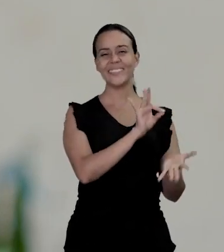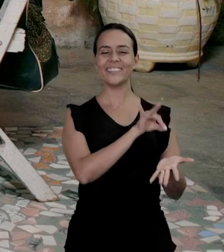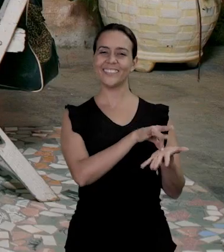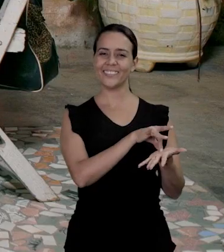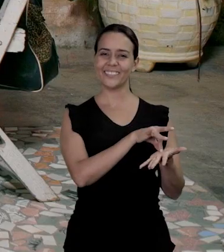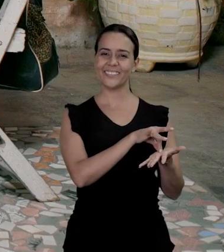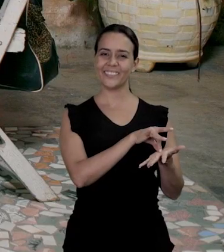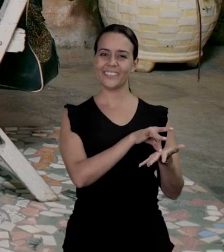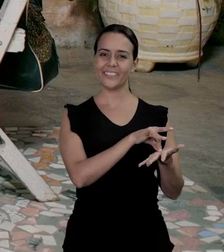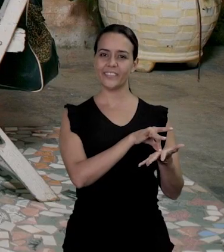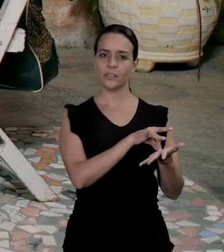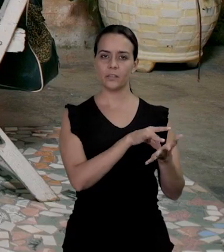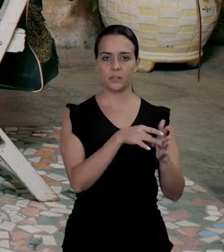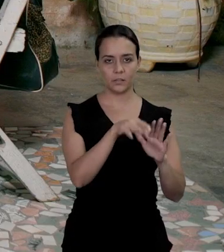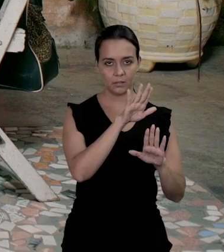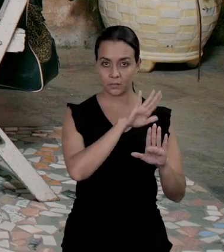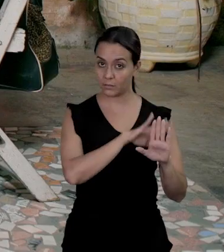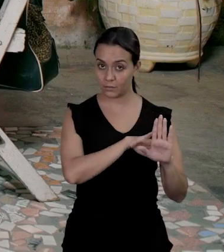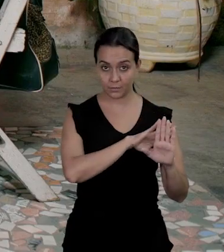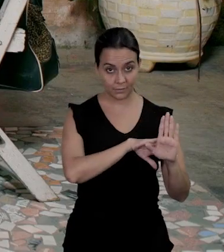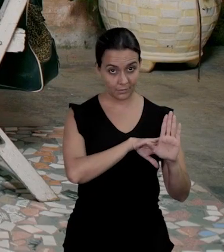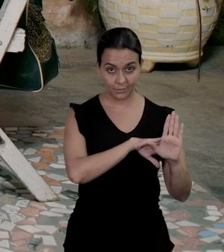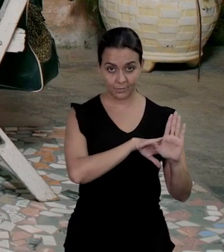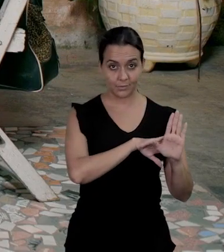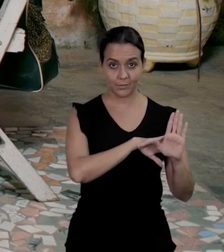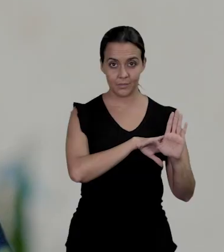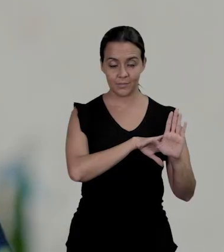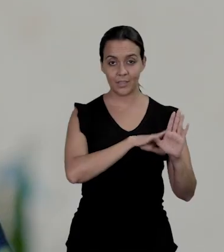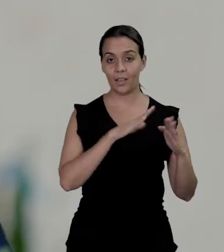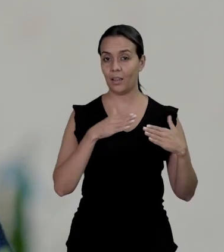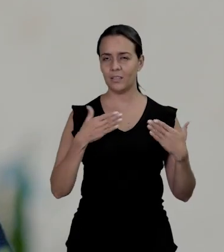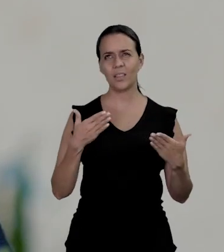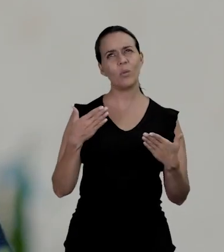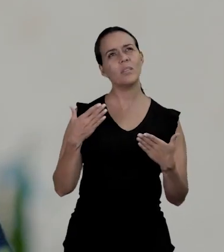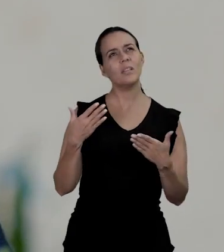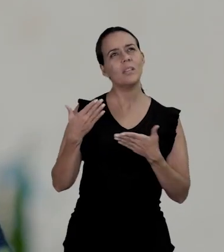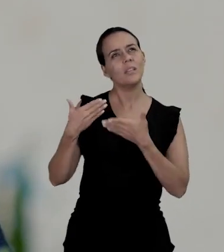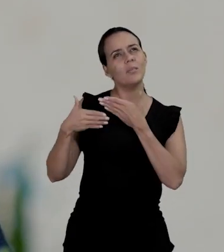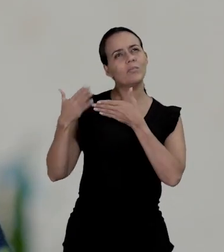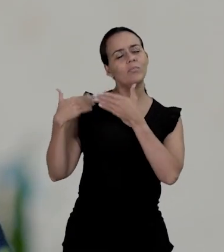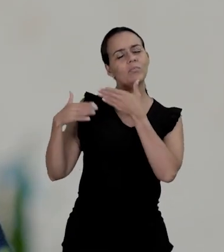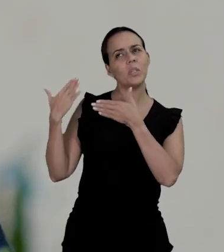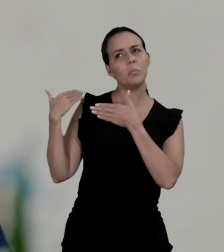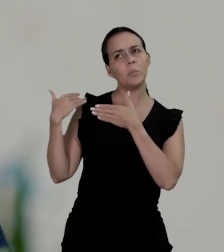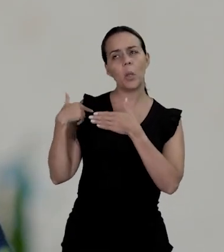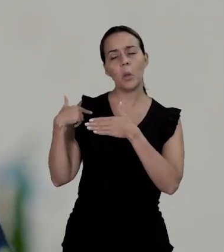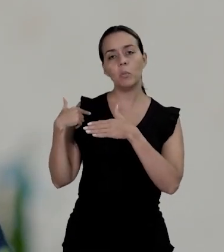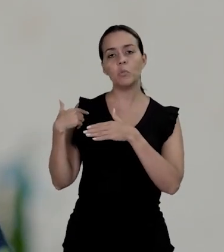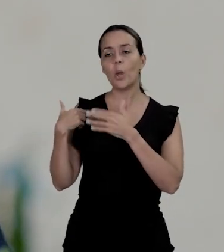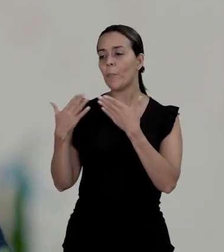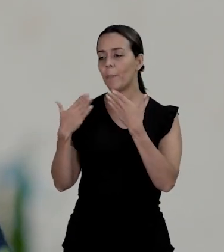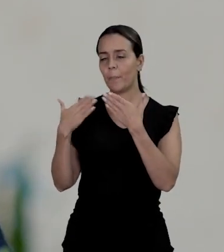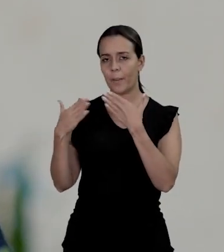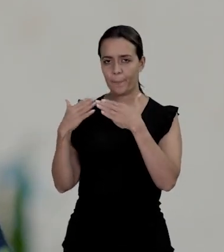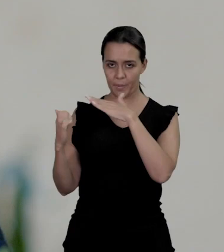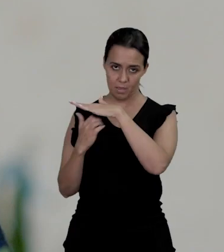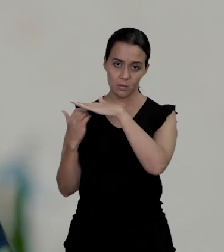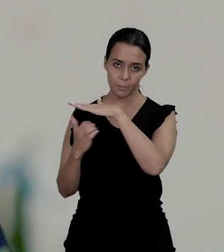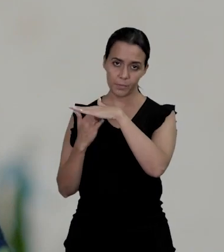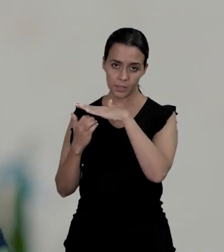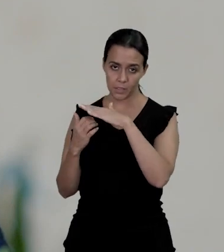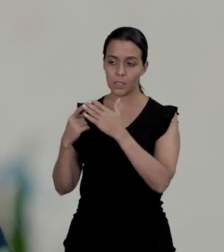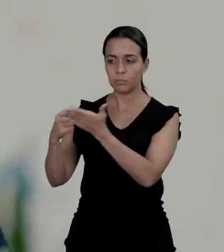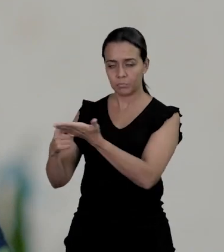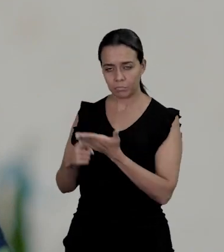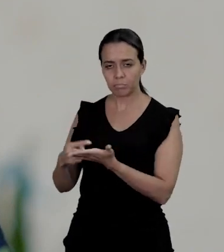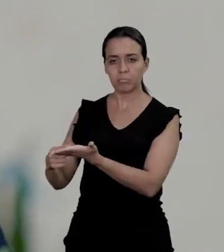diversidade do que, na verdade, um impacto social de fato. Algum tempo atrás, eu estava falando com uma empresa, e a empresa